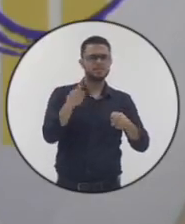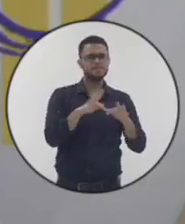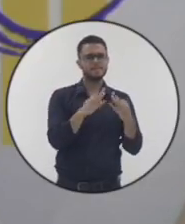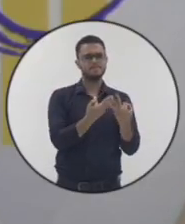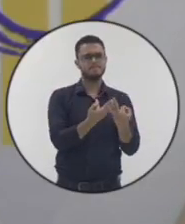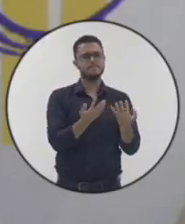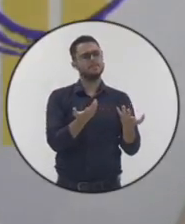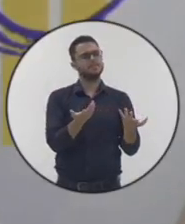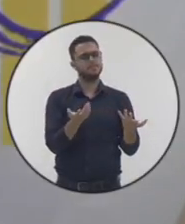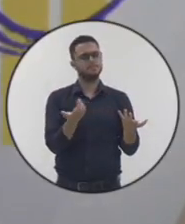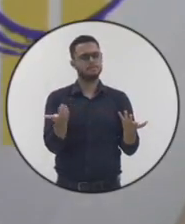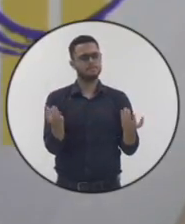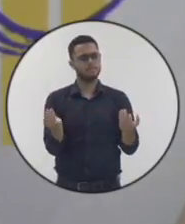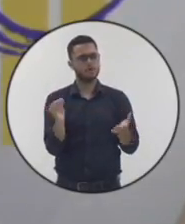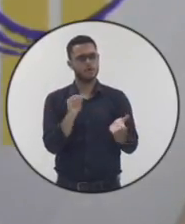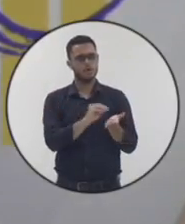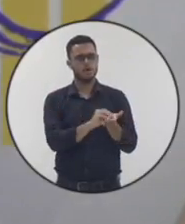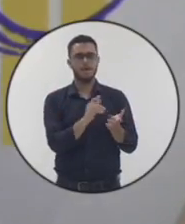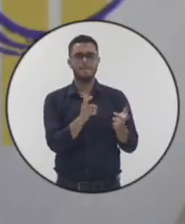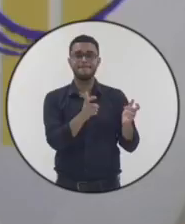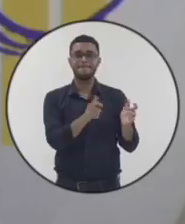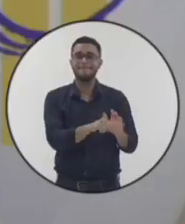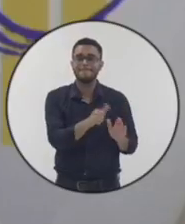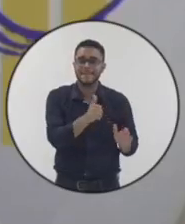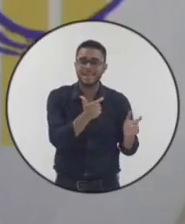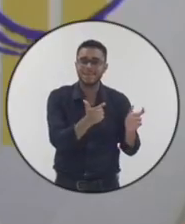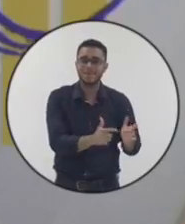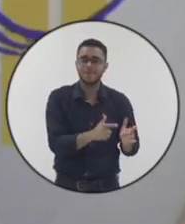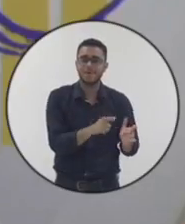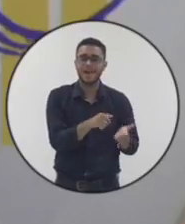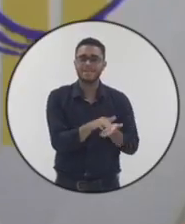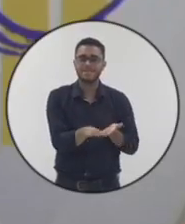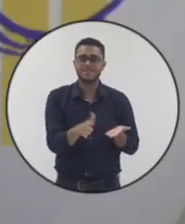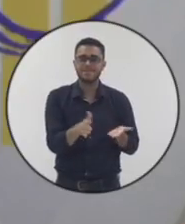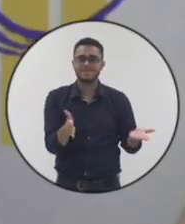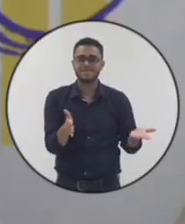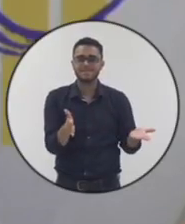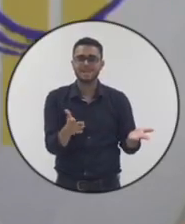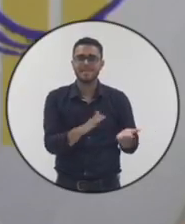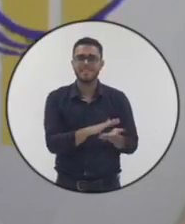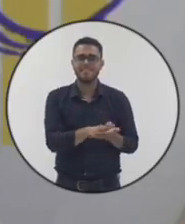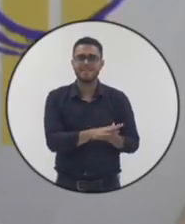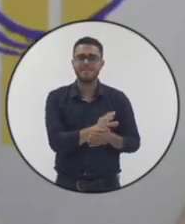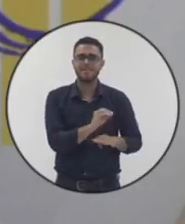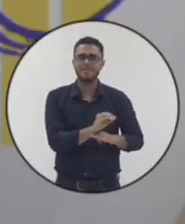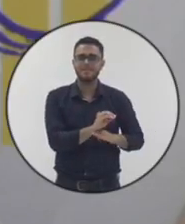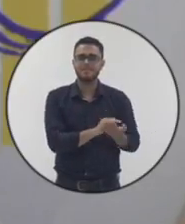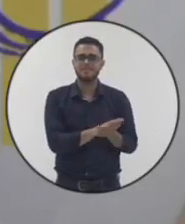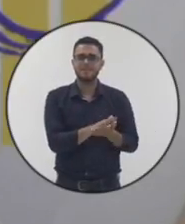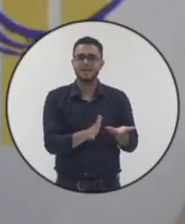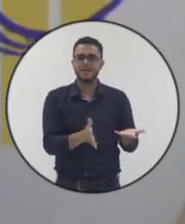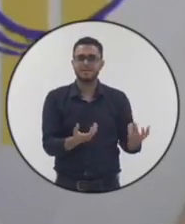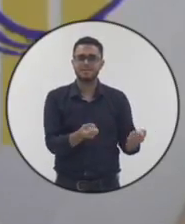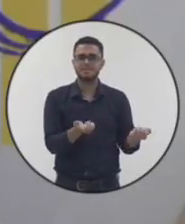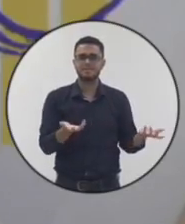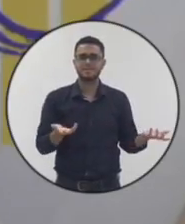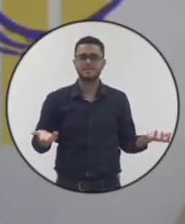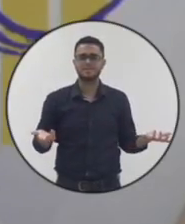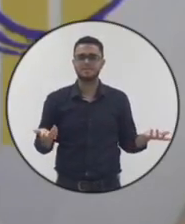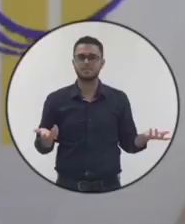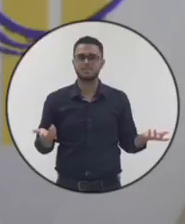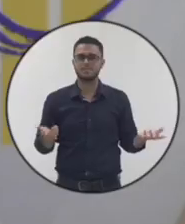e nos devolve ao nosso primeiro lugar de violação, sem o mínimo de amparo, sem o mínimo de acolhimento, de cuidado, né?